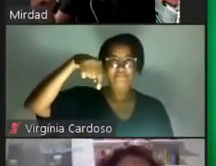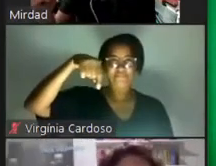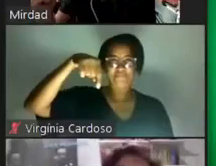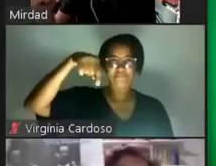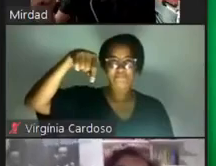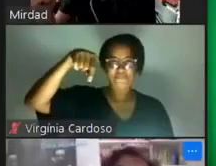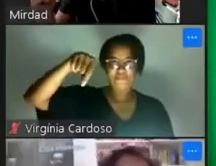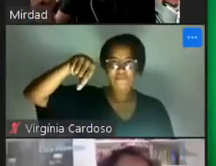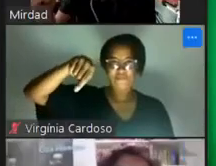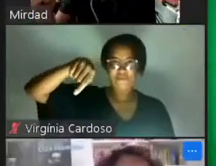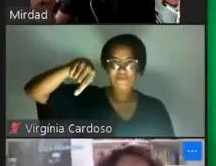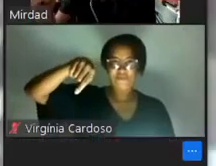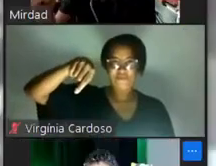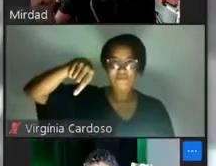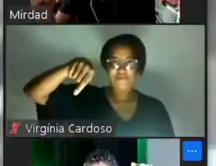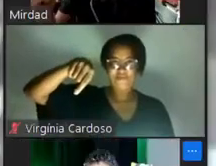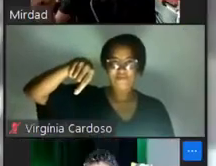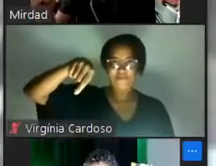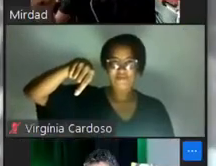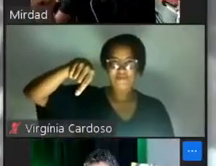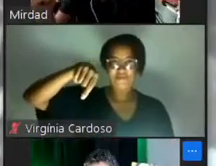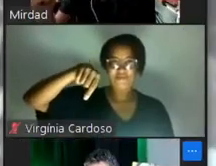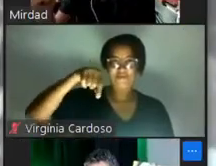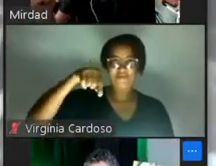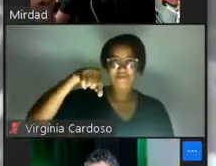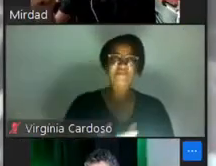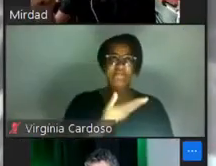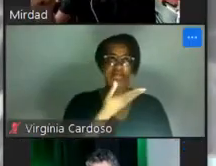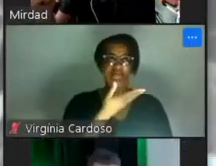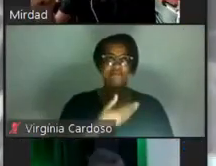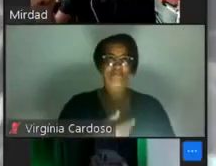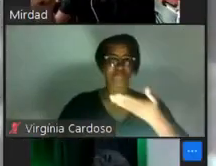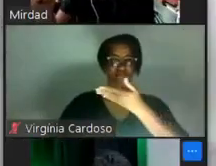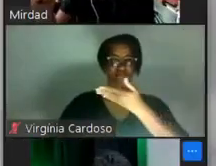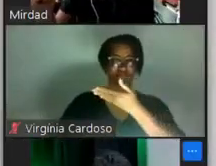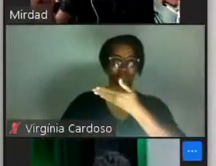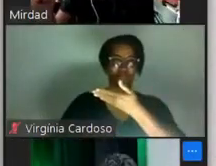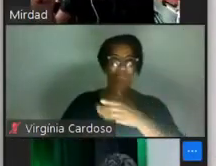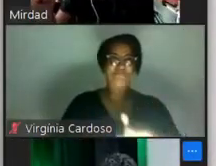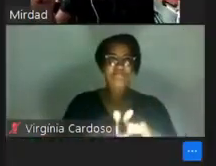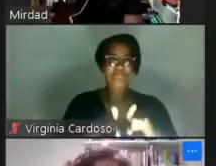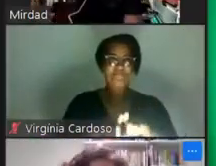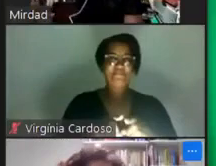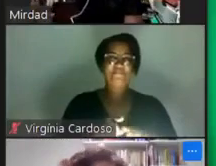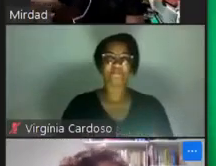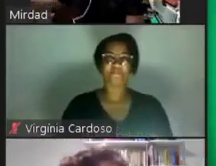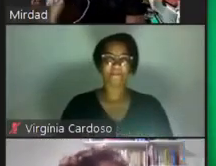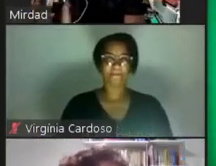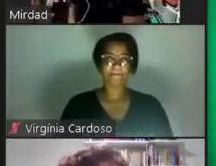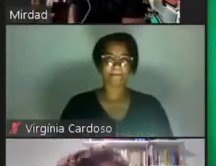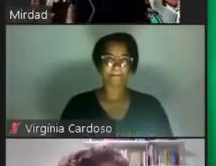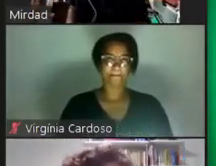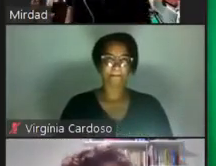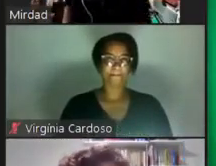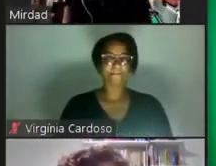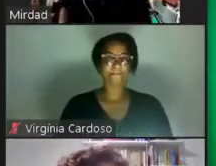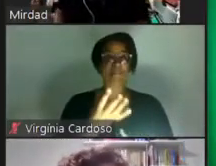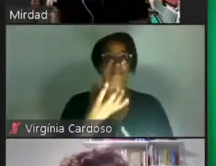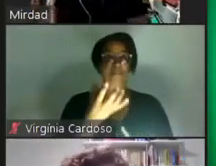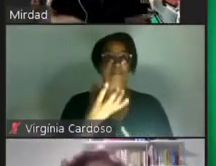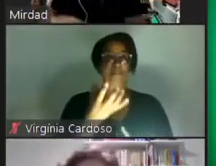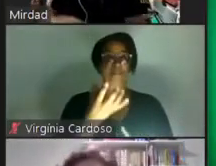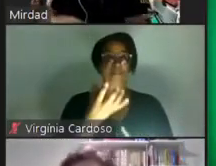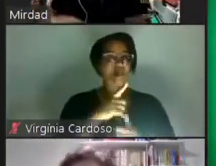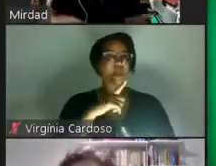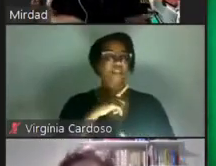também. Aí. Bota aí. Então, aí, falando disso, quem quiser comprar também, a gente